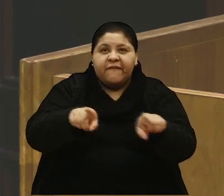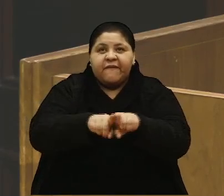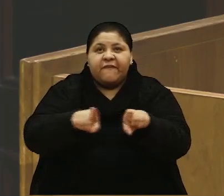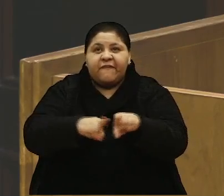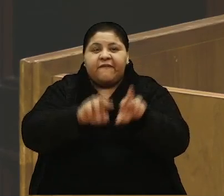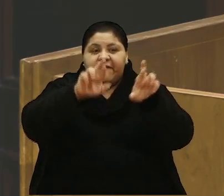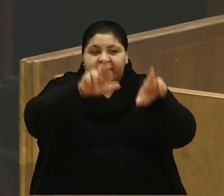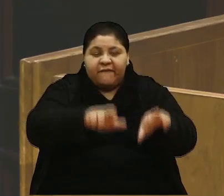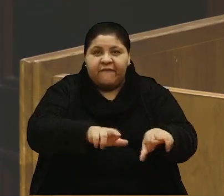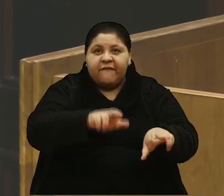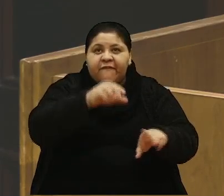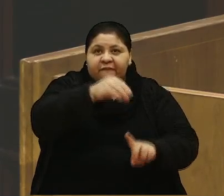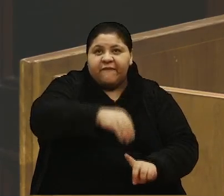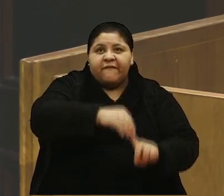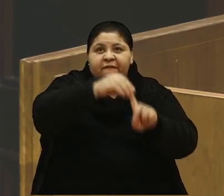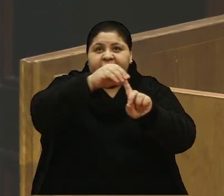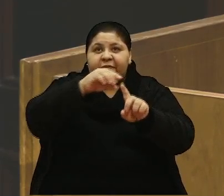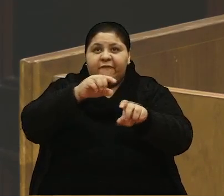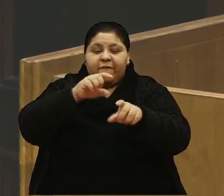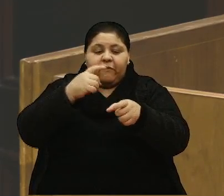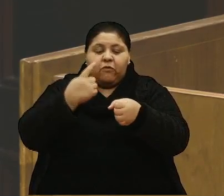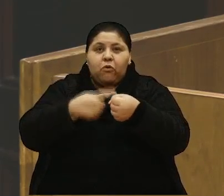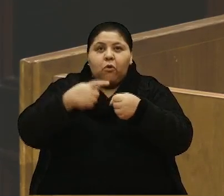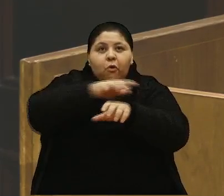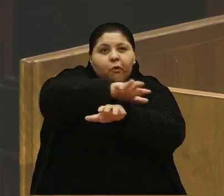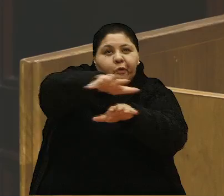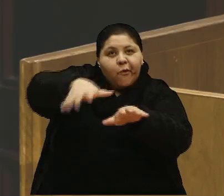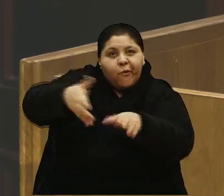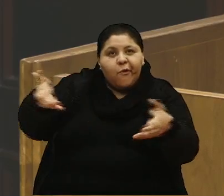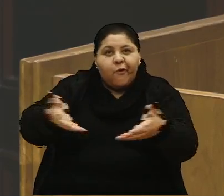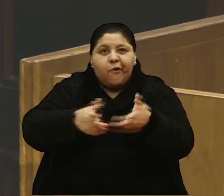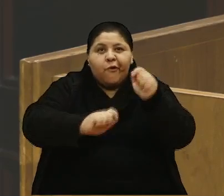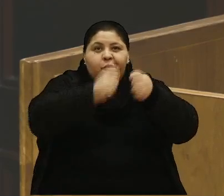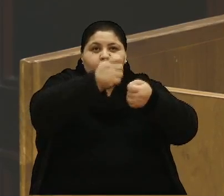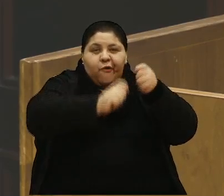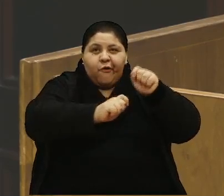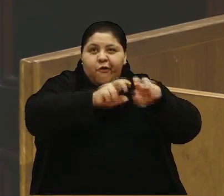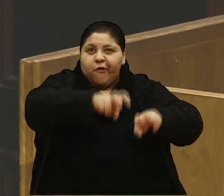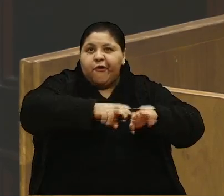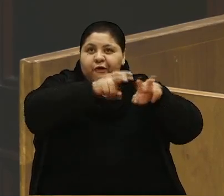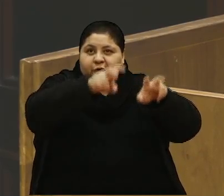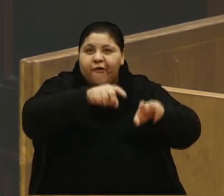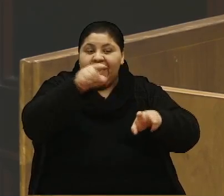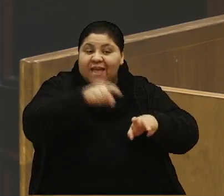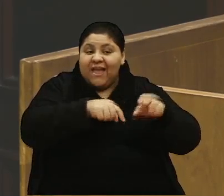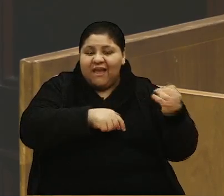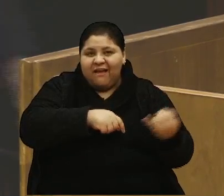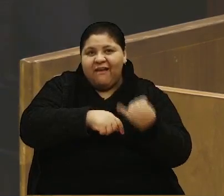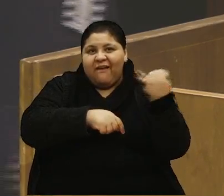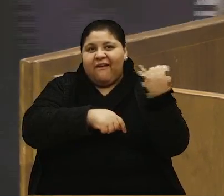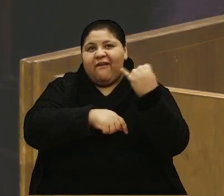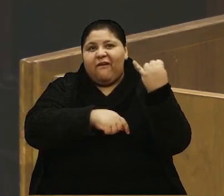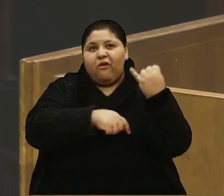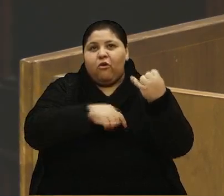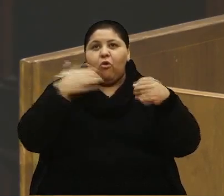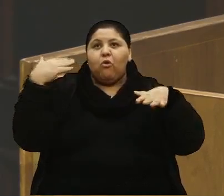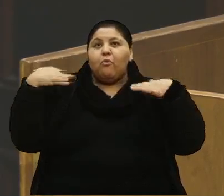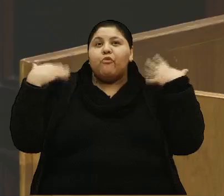aqui, principalmente os municípios mais próximos, porque hoje a agroindústria está sendo fundamental até para o